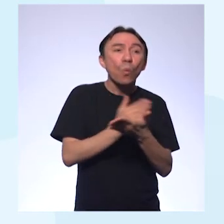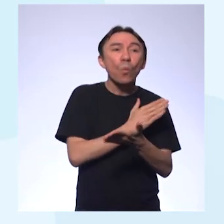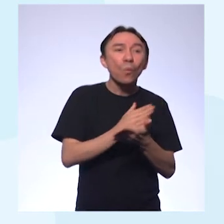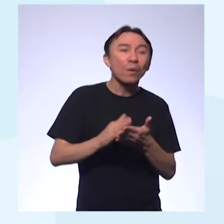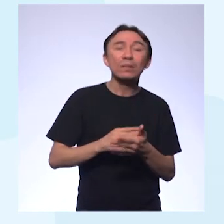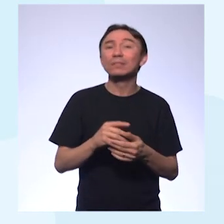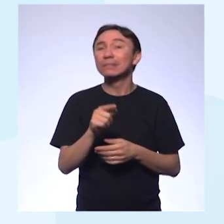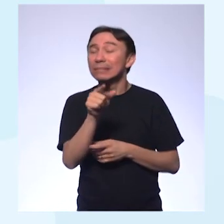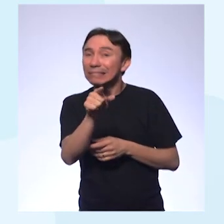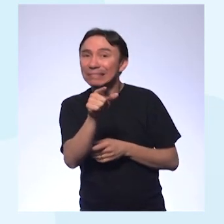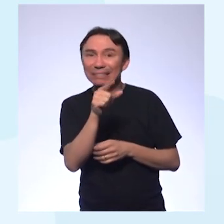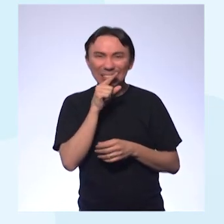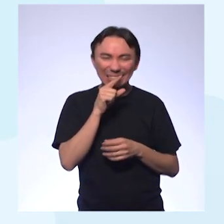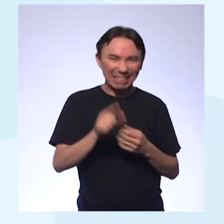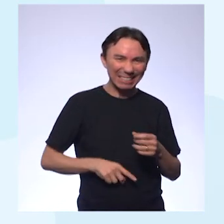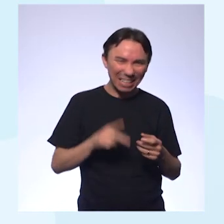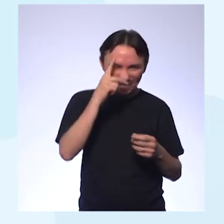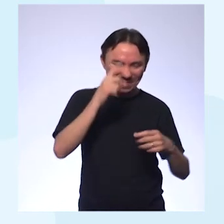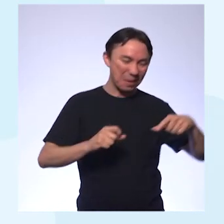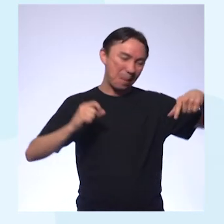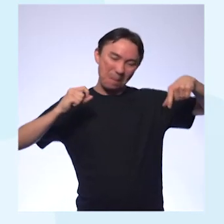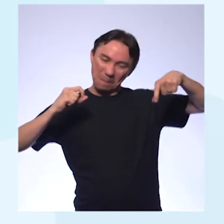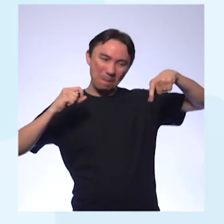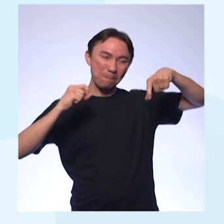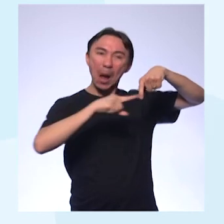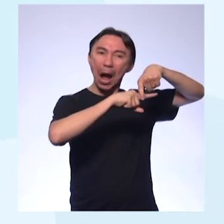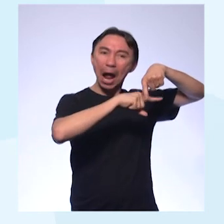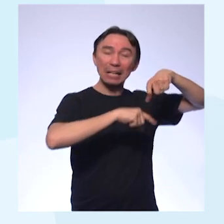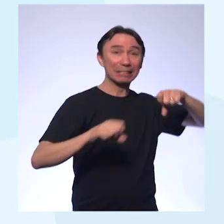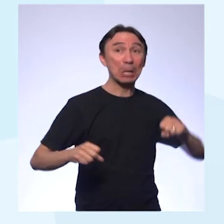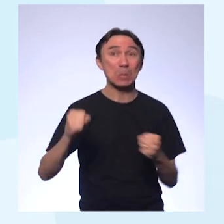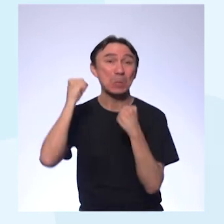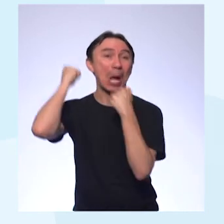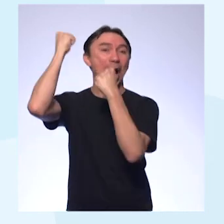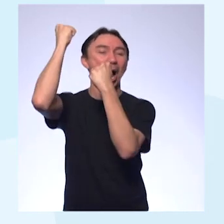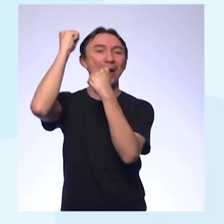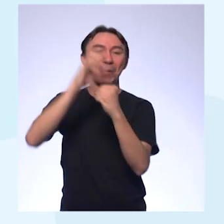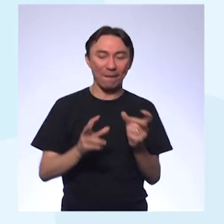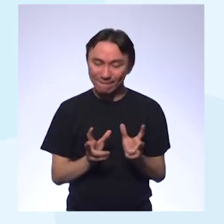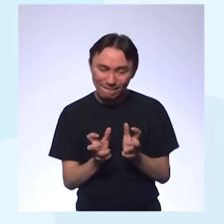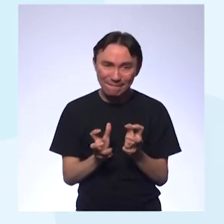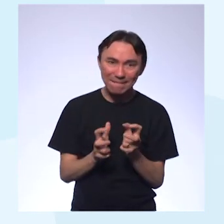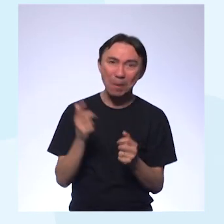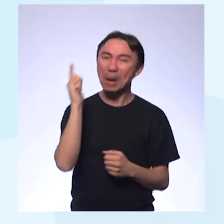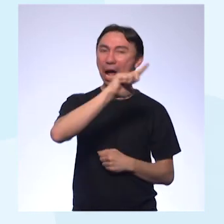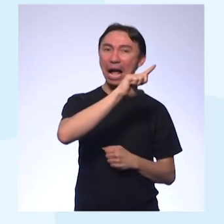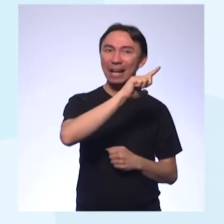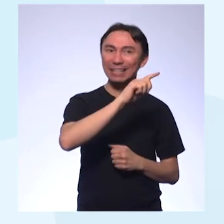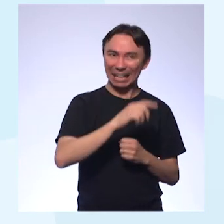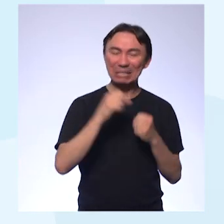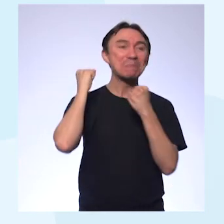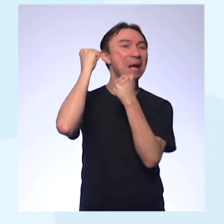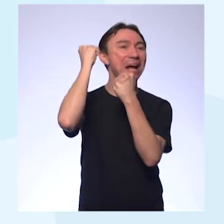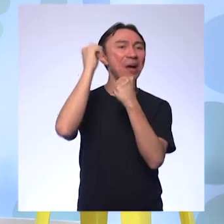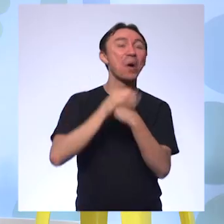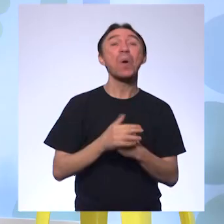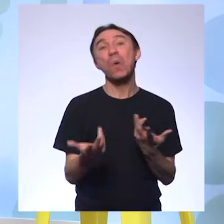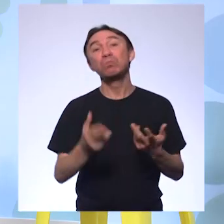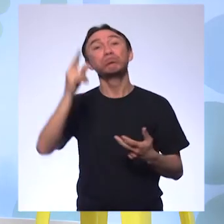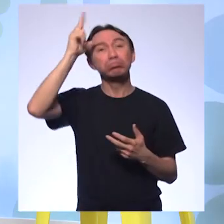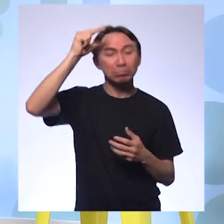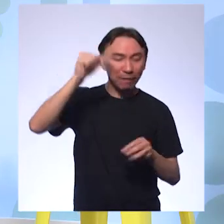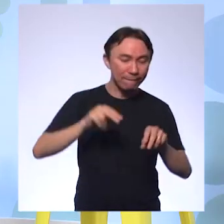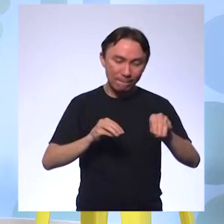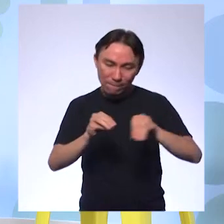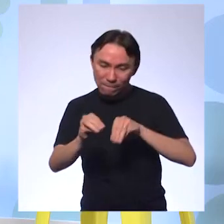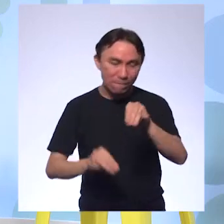como fazer um gol no futebol, passar de fase em um game, dar um checkmate no xadrez. Então, assim como a vida,